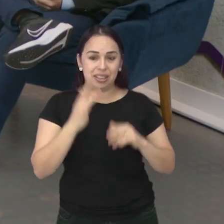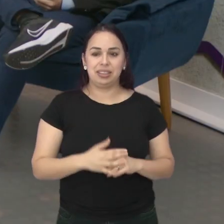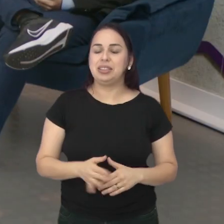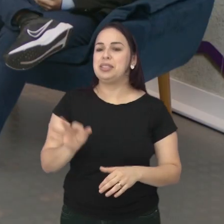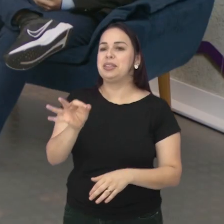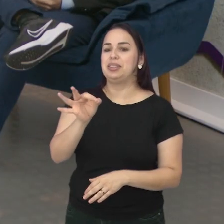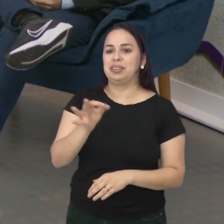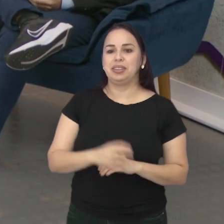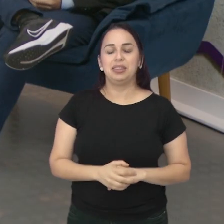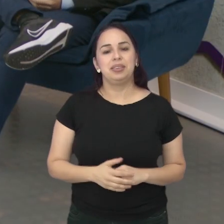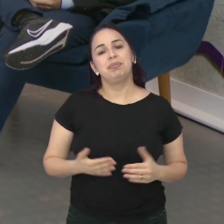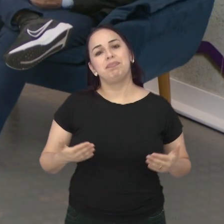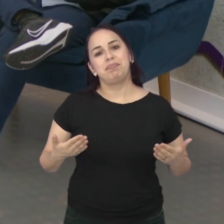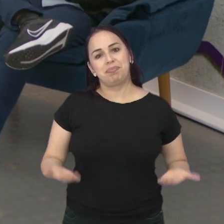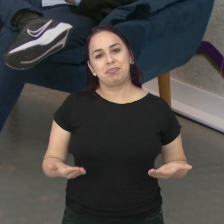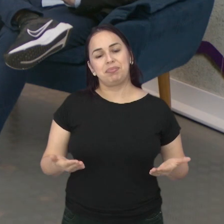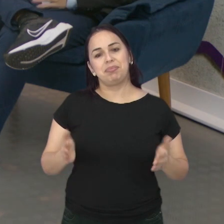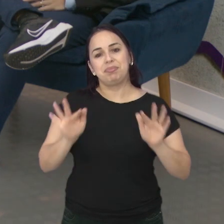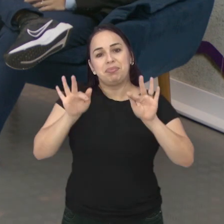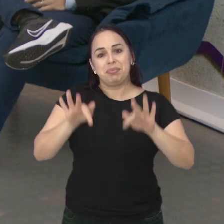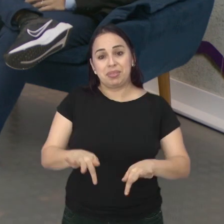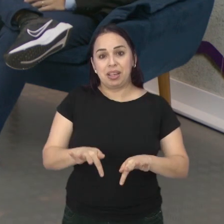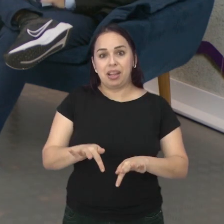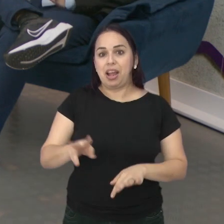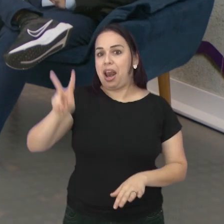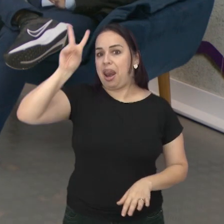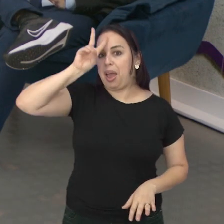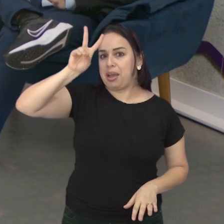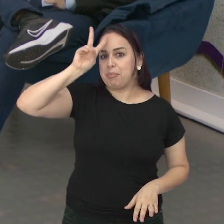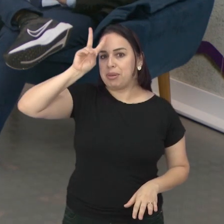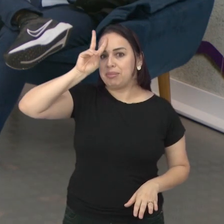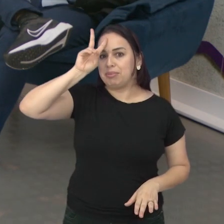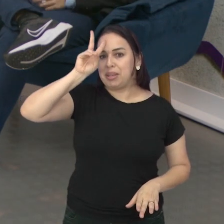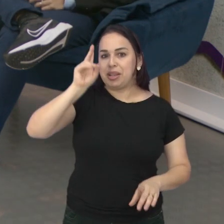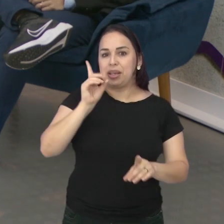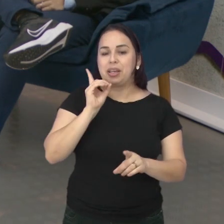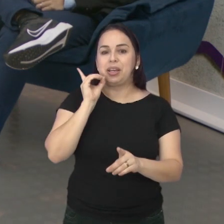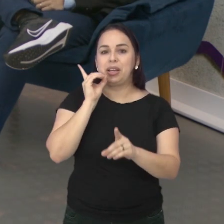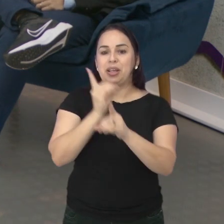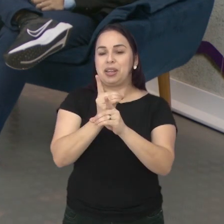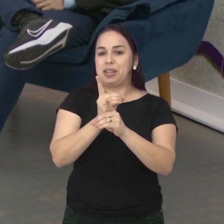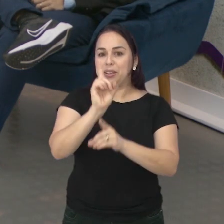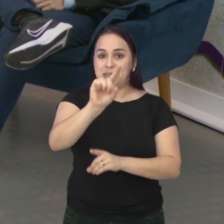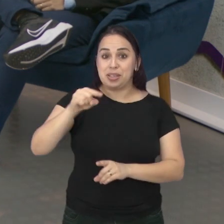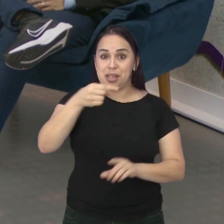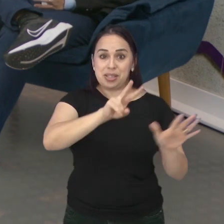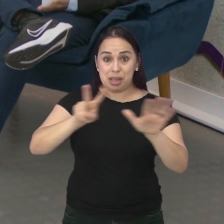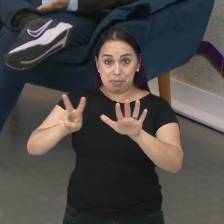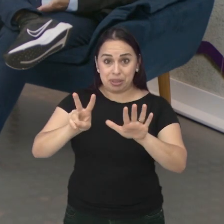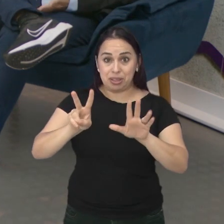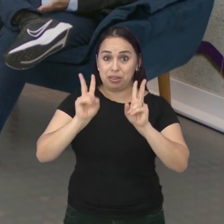Com certeza. Muito obrigado, Karen. E a gente fica por aqui e não se esqueça, nos encontramos na semana que